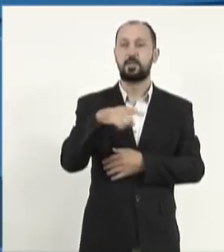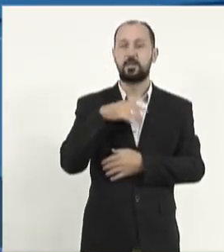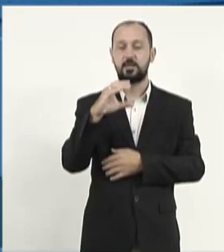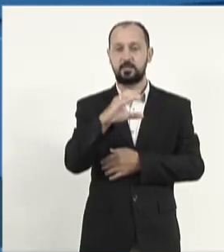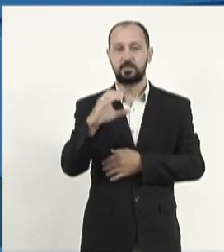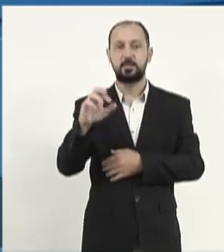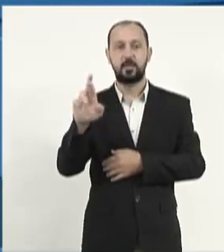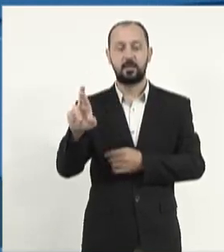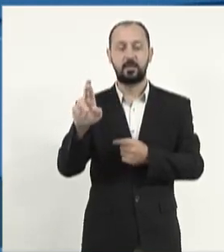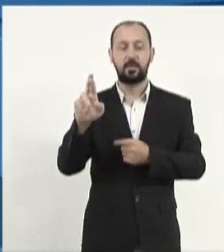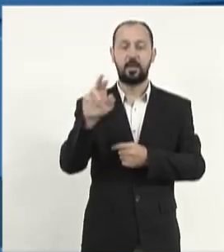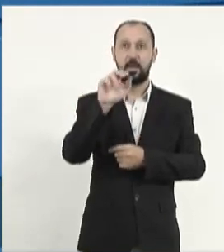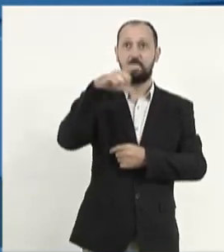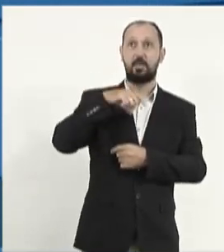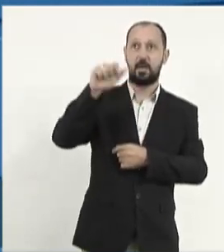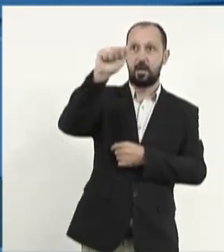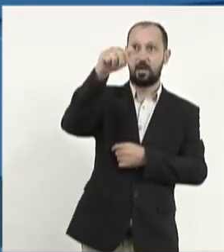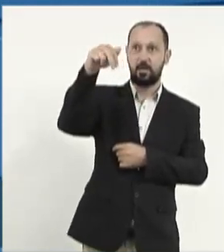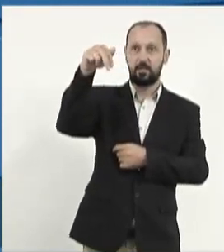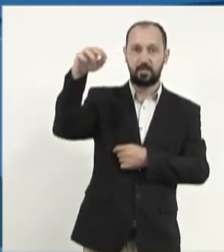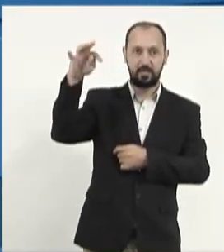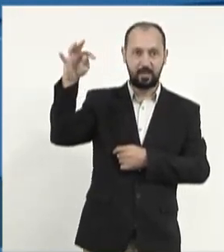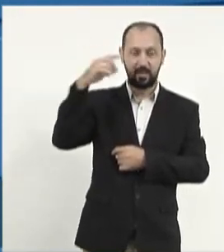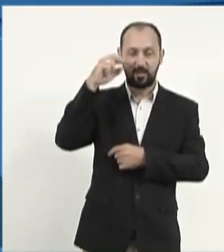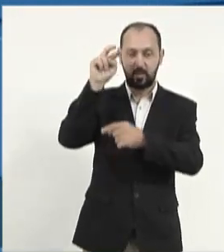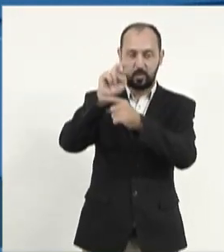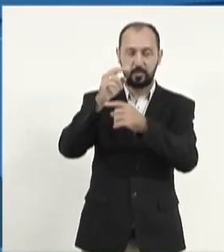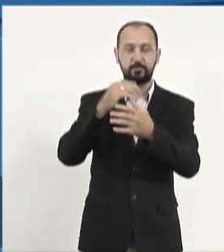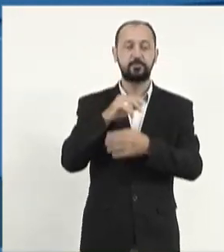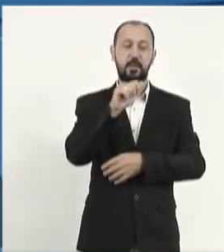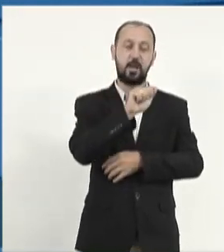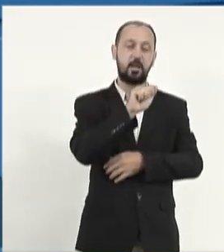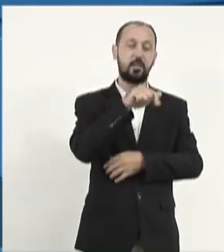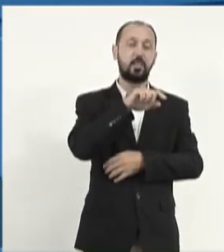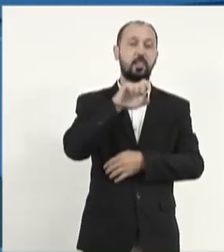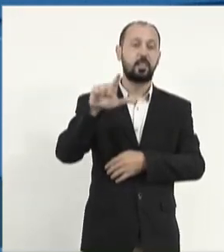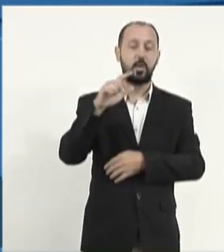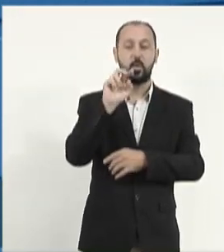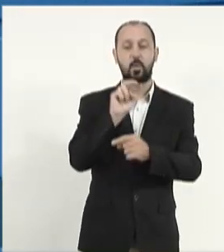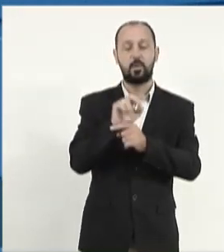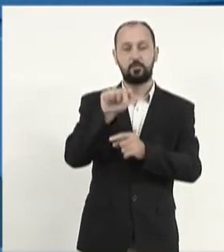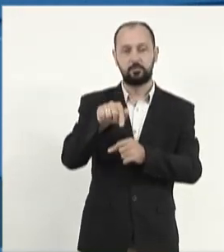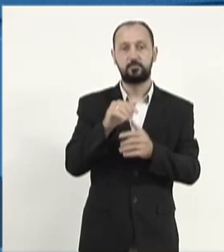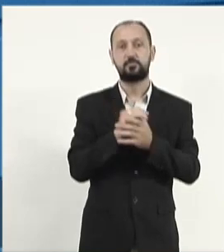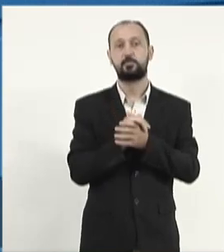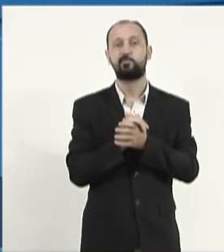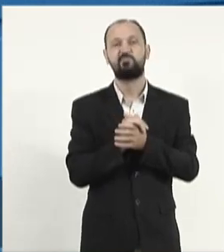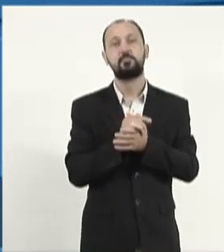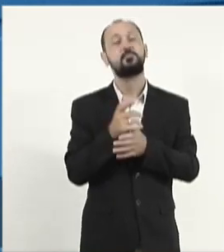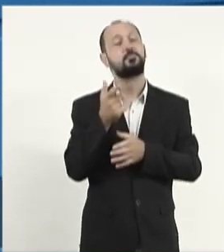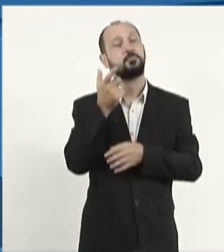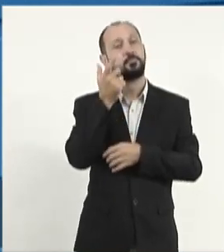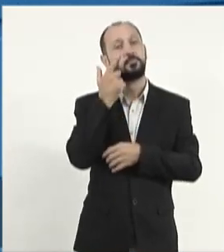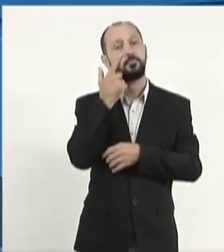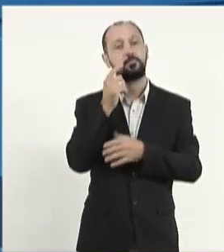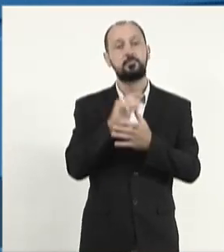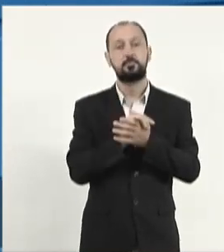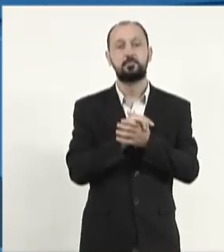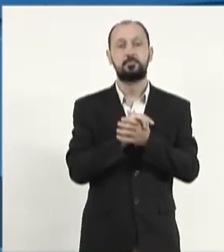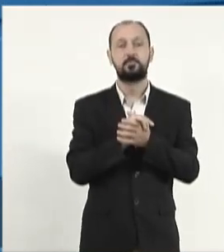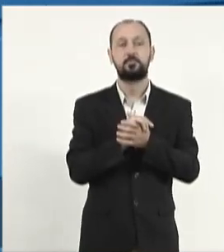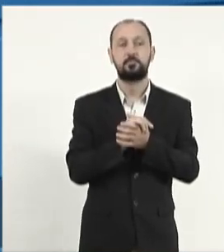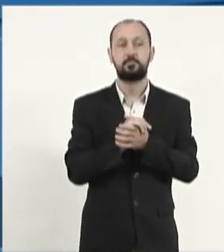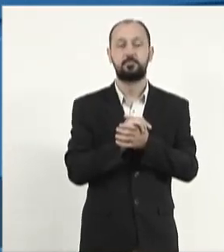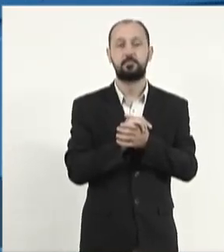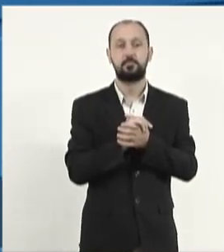a NTT, e, na casa da Energisa, a ANEEL. O que observo é que